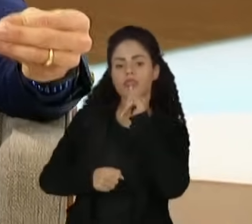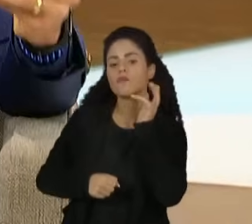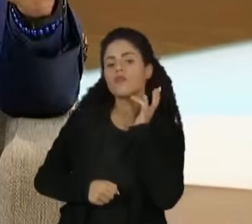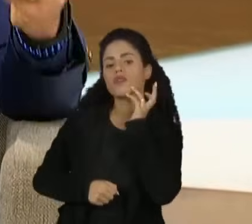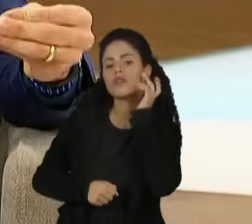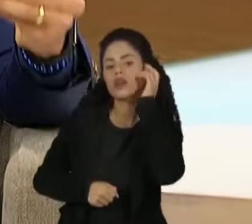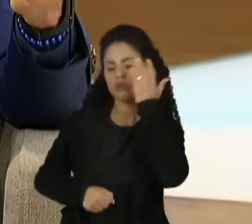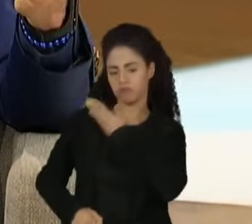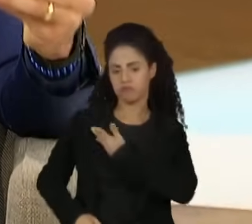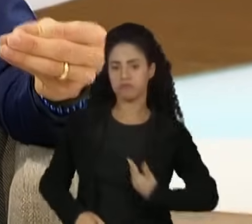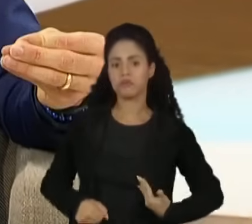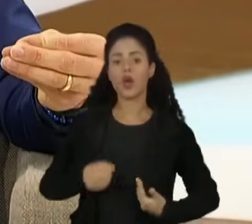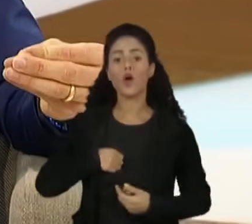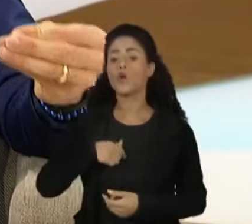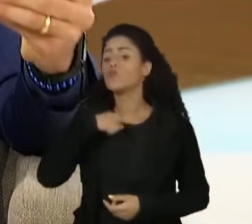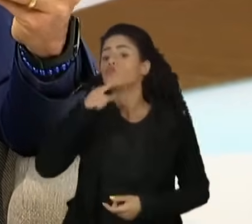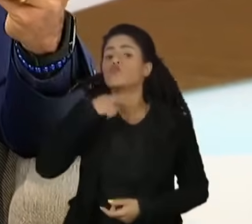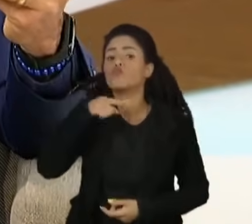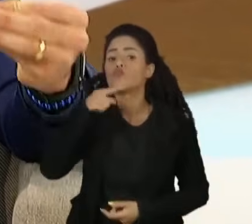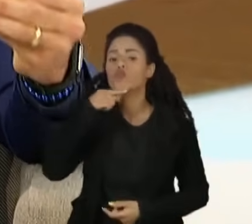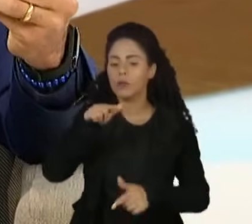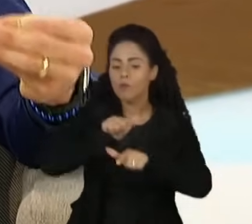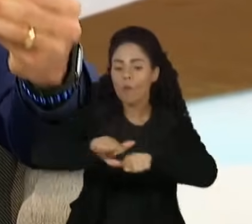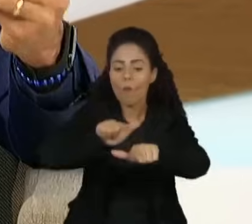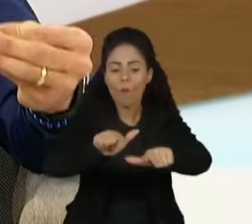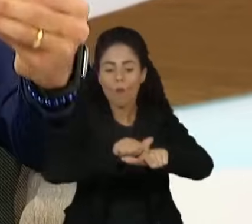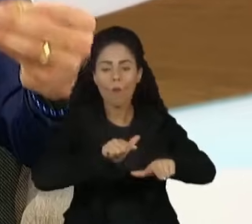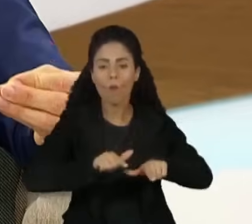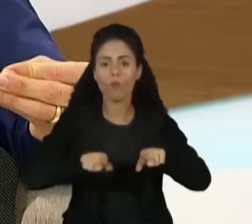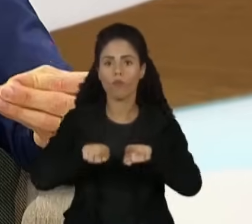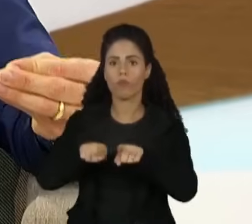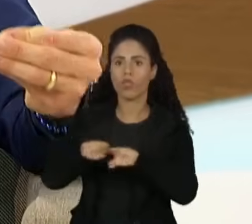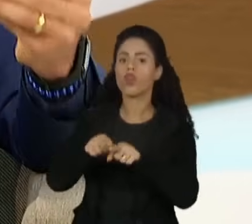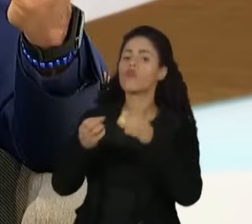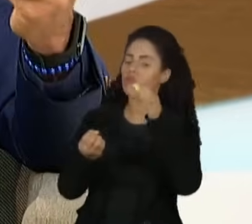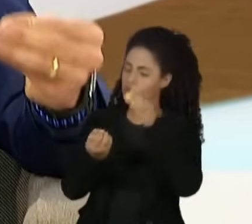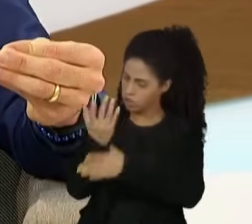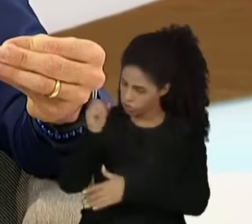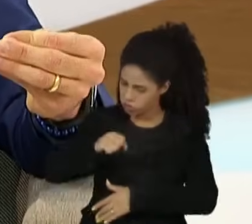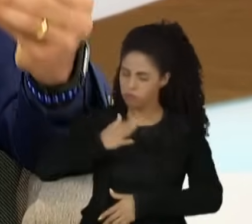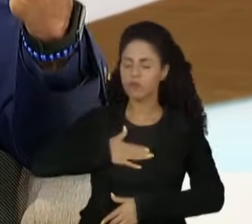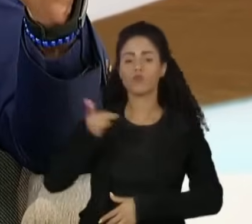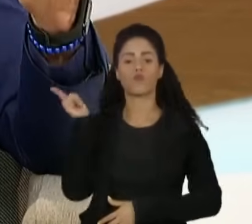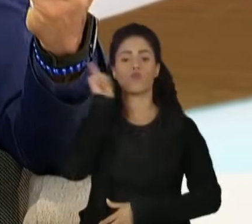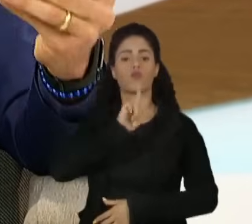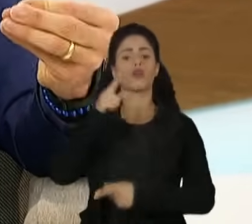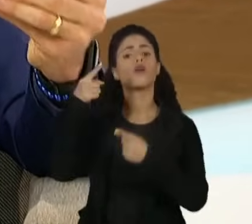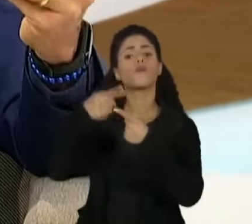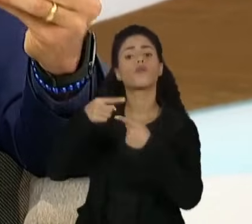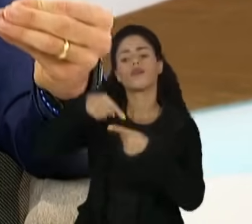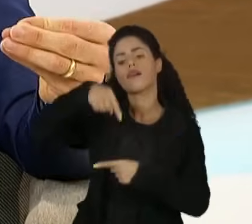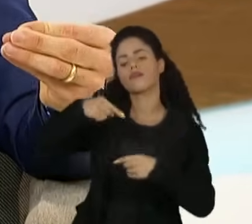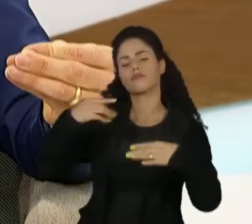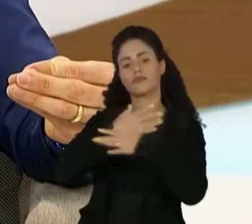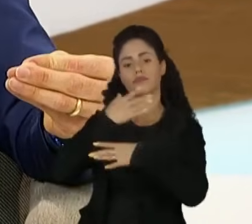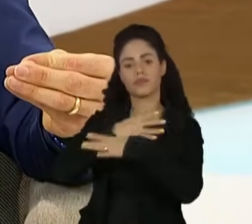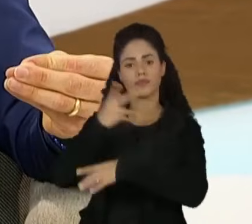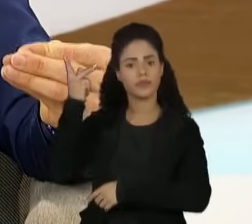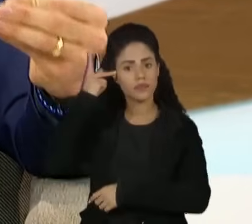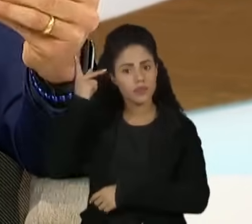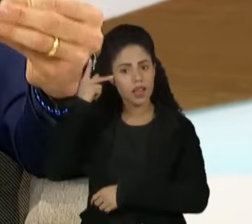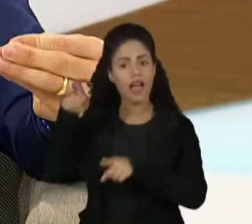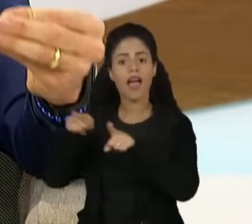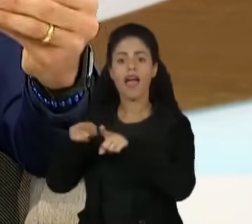outros governadores e não conseguir limpar esse rio, eu vou criar uma empresa pública da cidade de São Paulo. Por quê? Porque a cidade de São Paulo é o maior cliente da